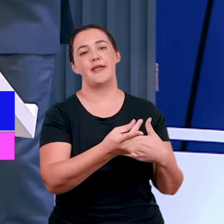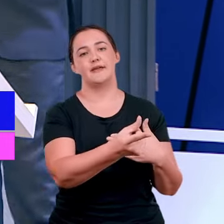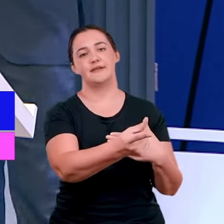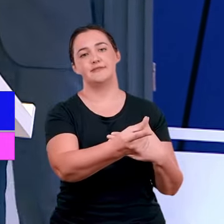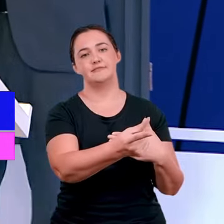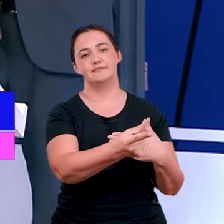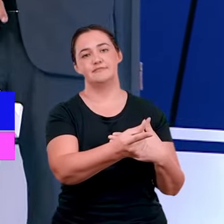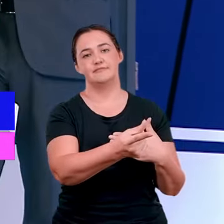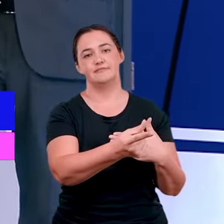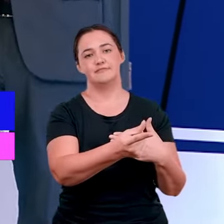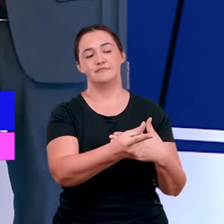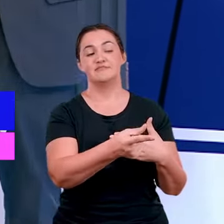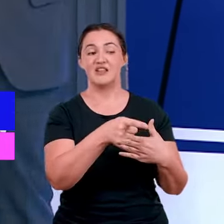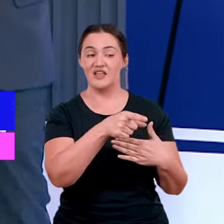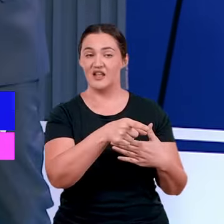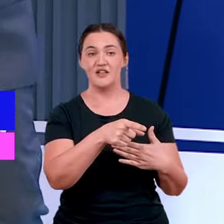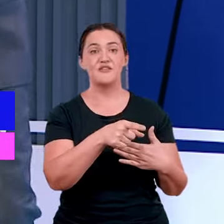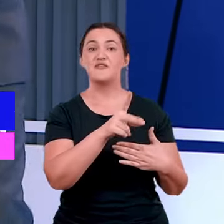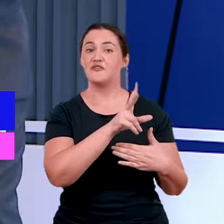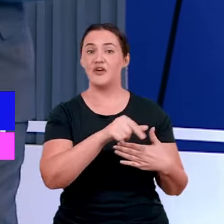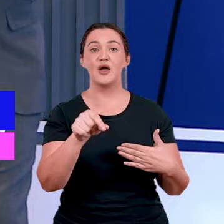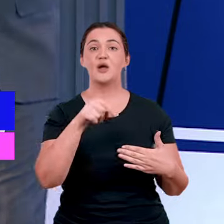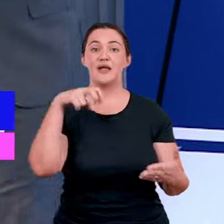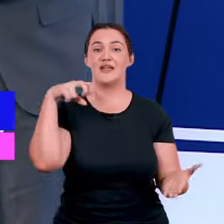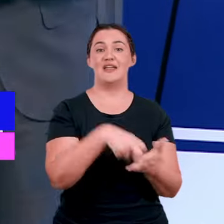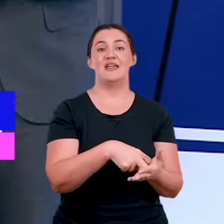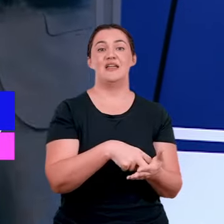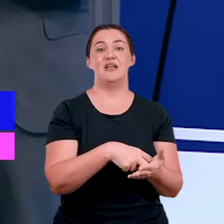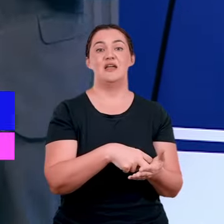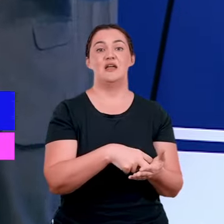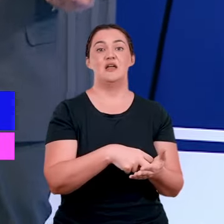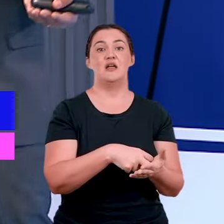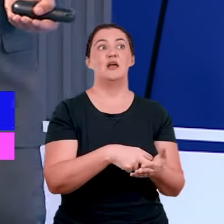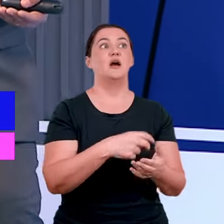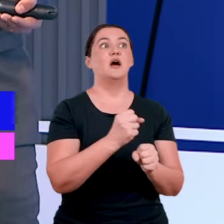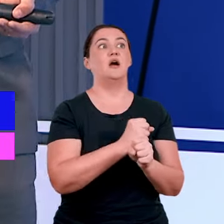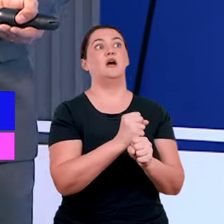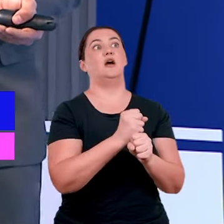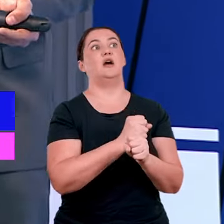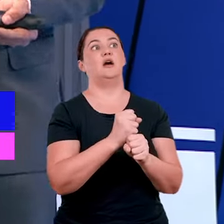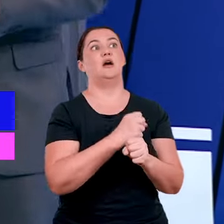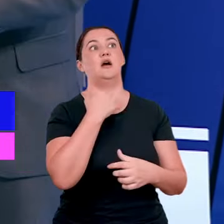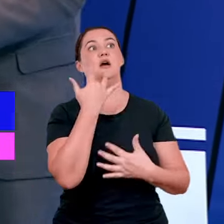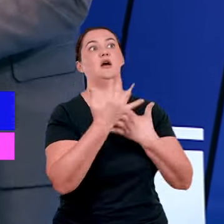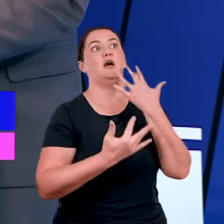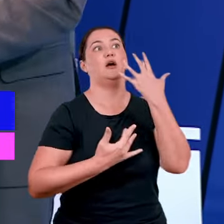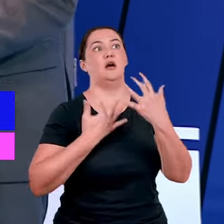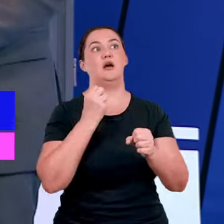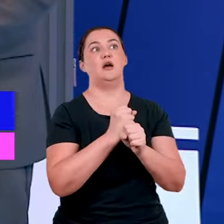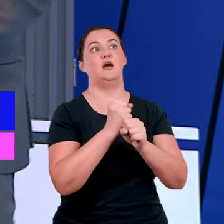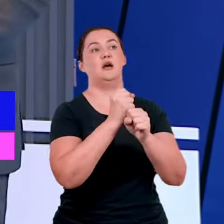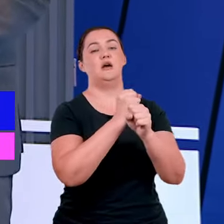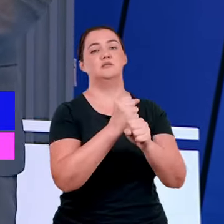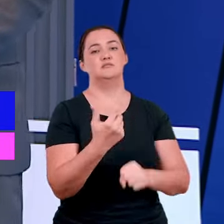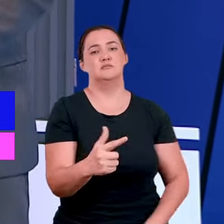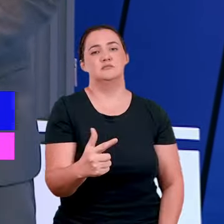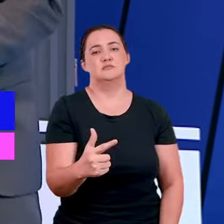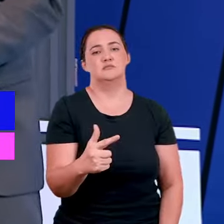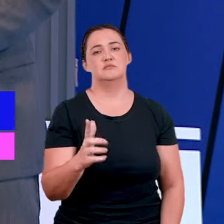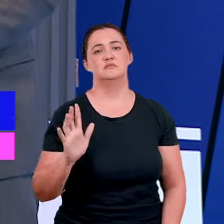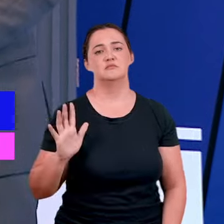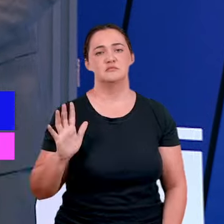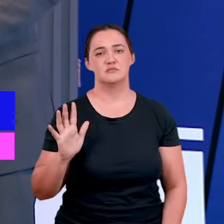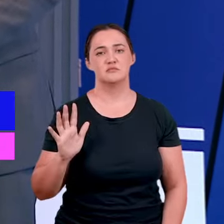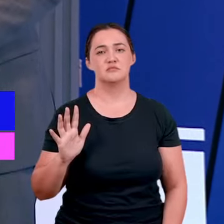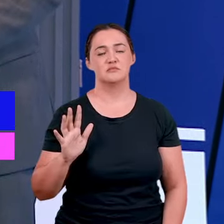castigo, alguém que vai ficar sendo eternamente castigado por aquilo que errou. Então você pode ter um